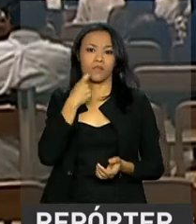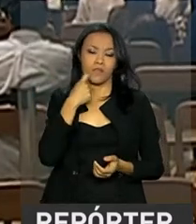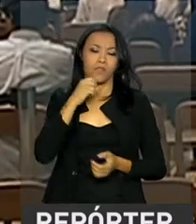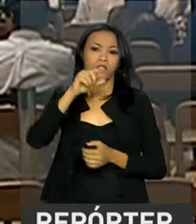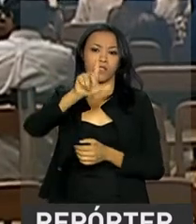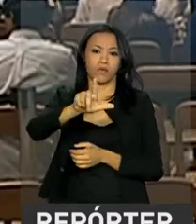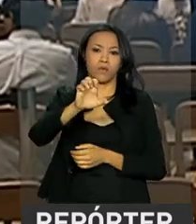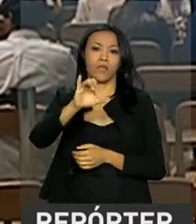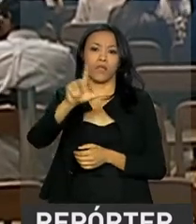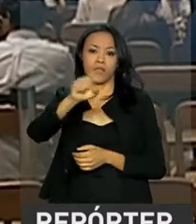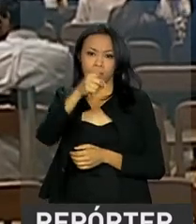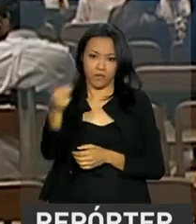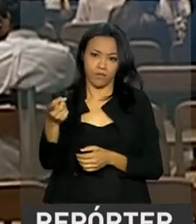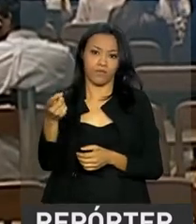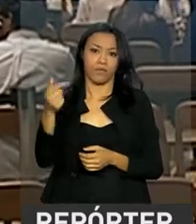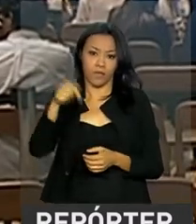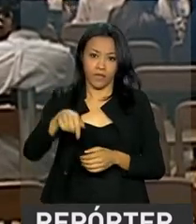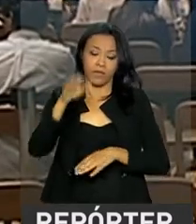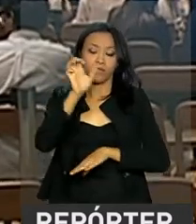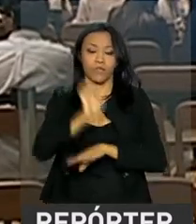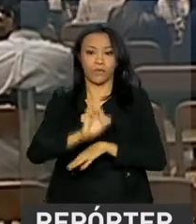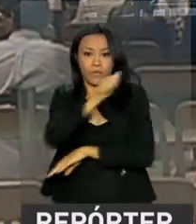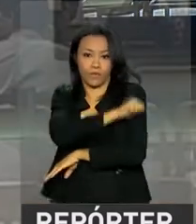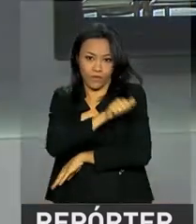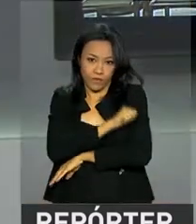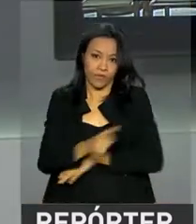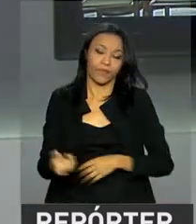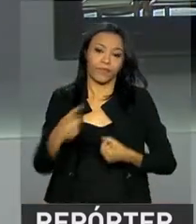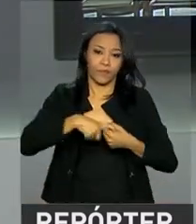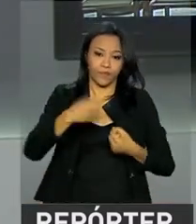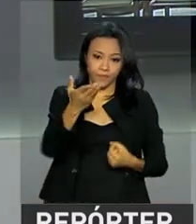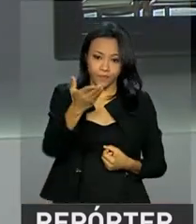no Rio de Janeiro. Eu volto com você no estúdio,